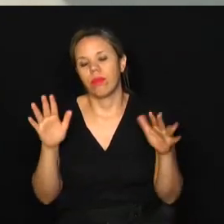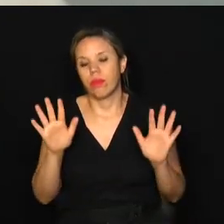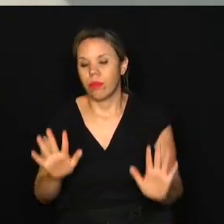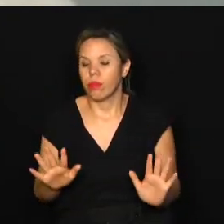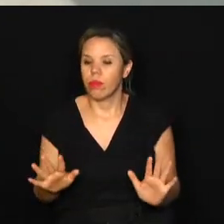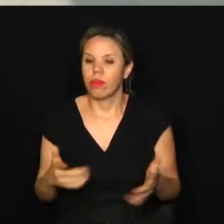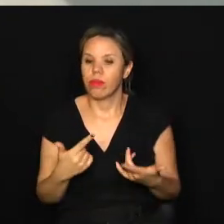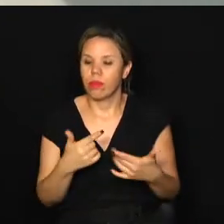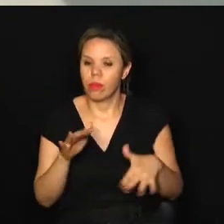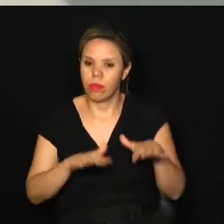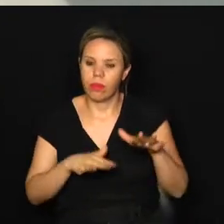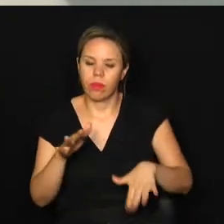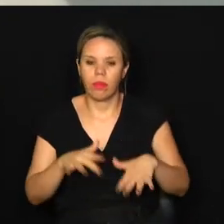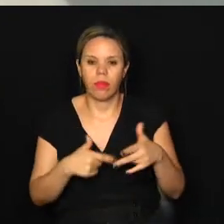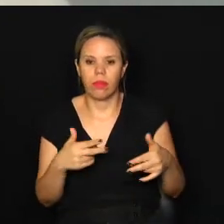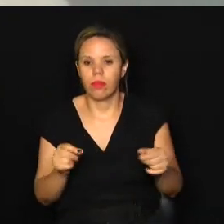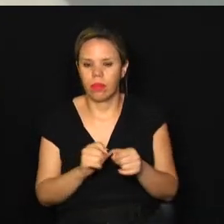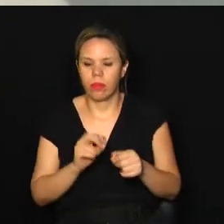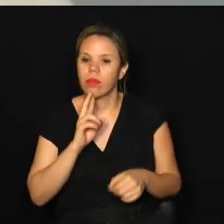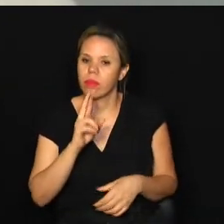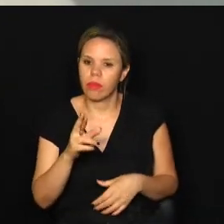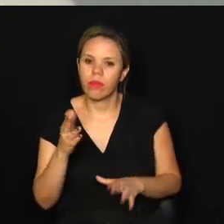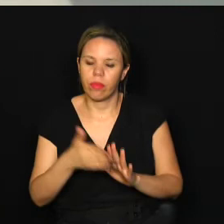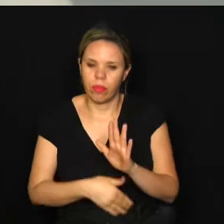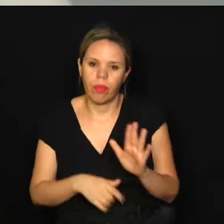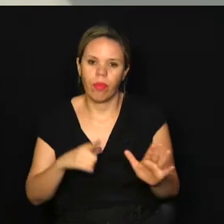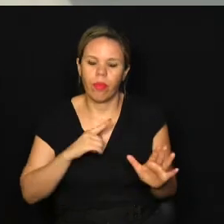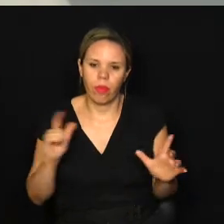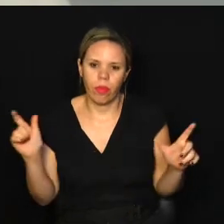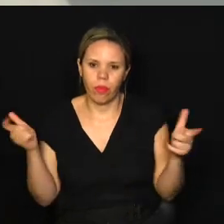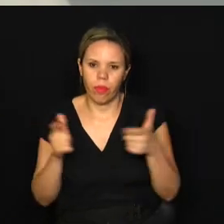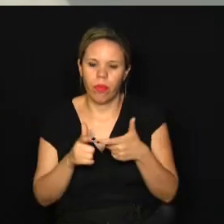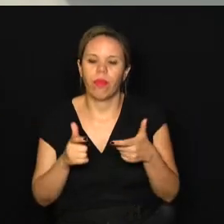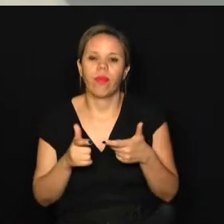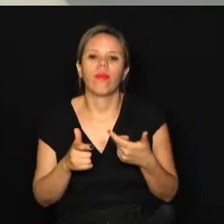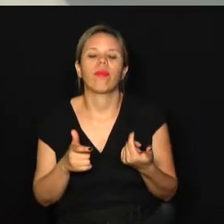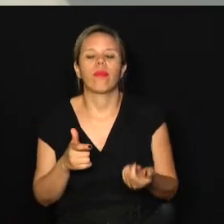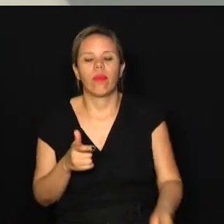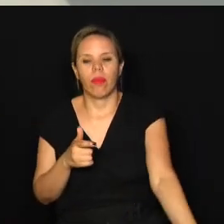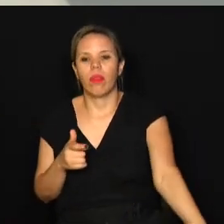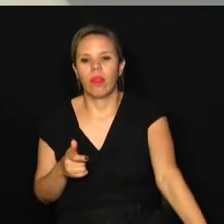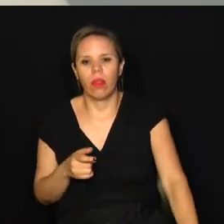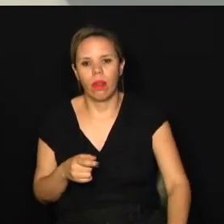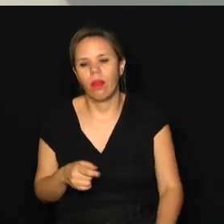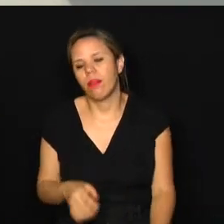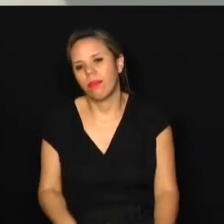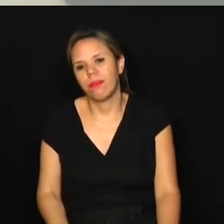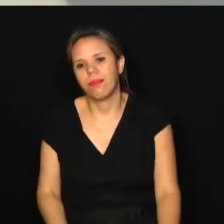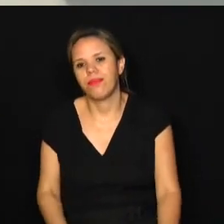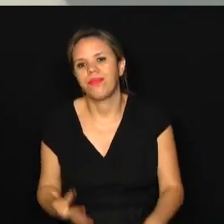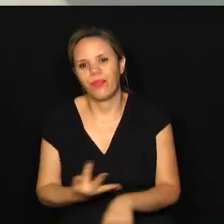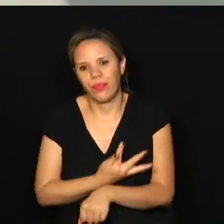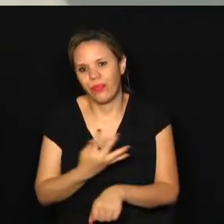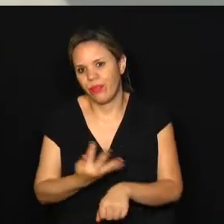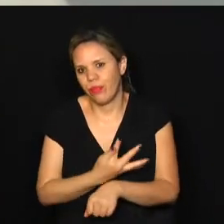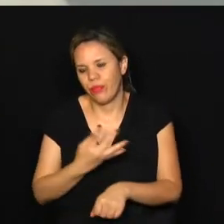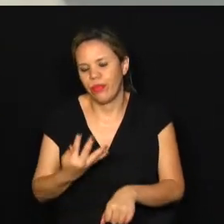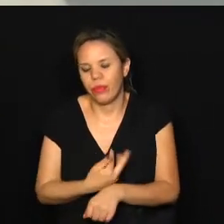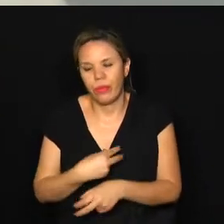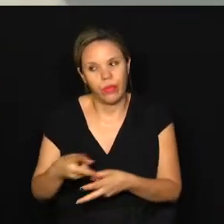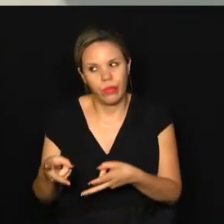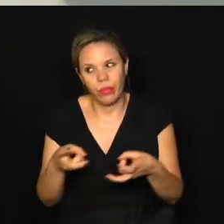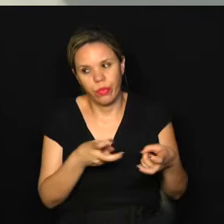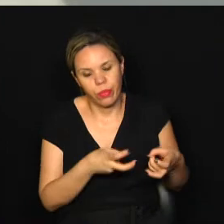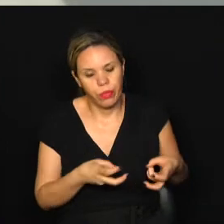foram dadas respostas e que ameniza, de uma certa maneira, essa crise. É o que a gente pôde observar